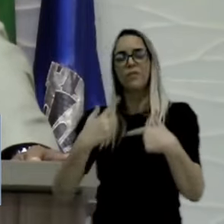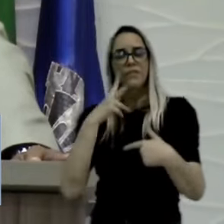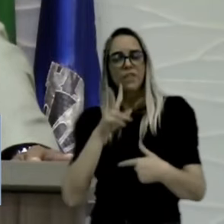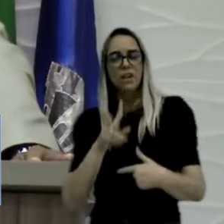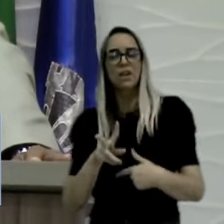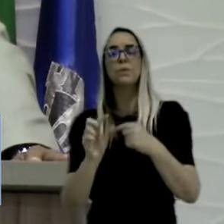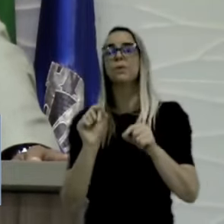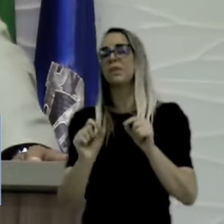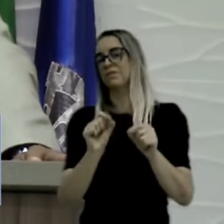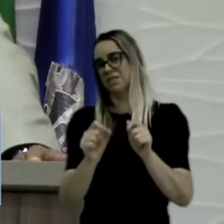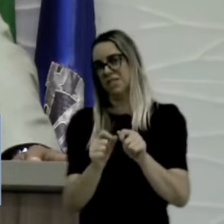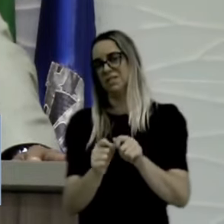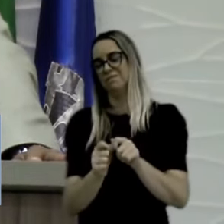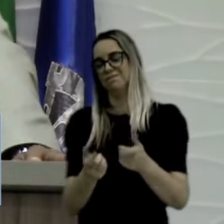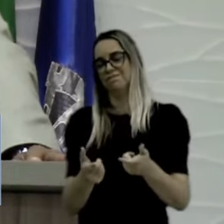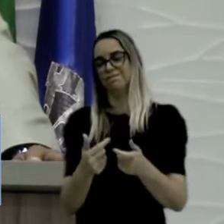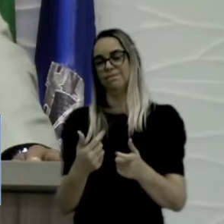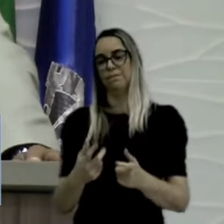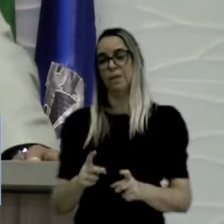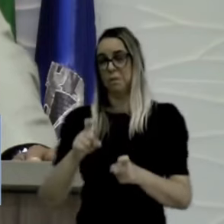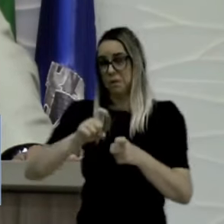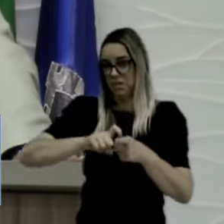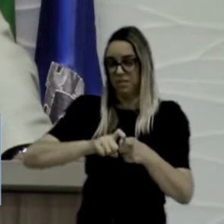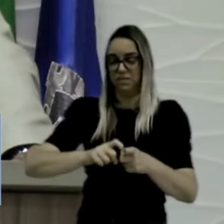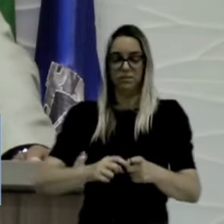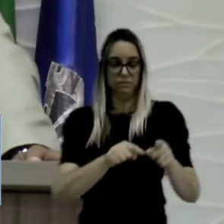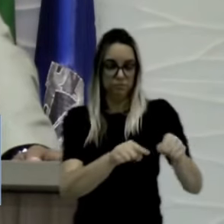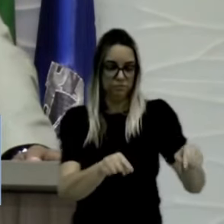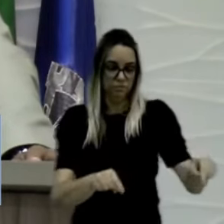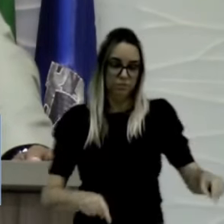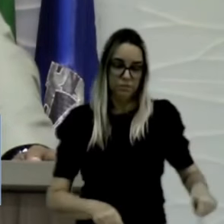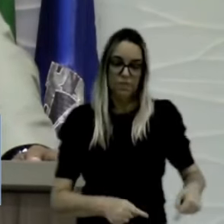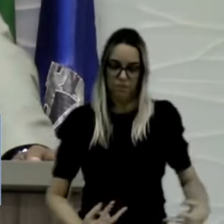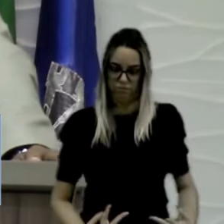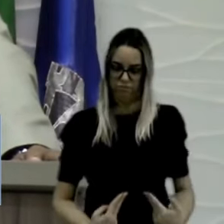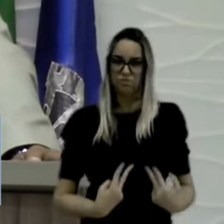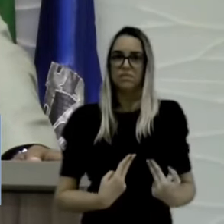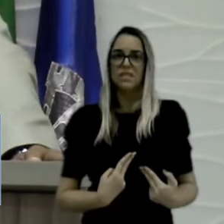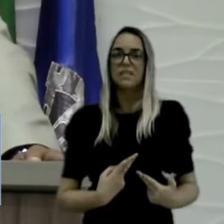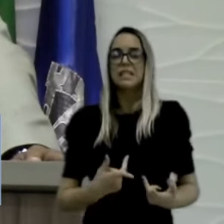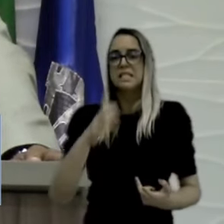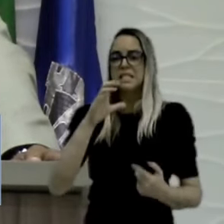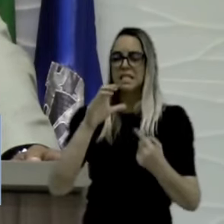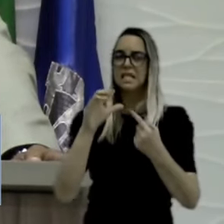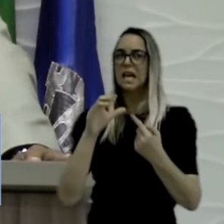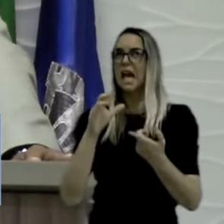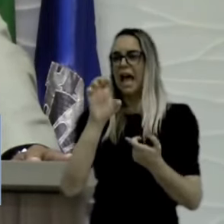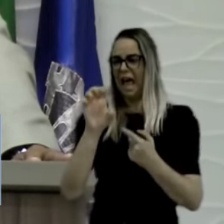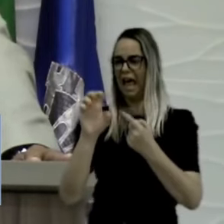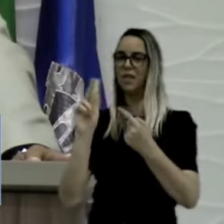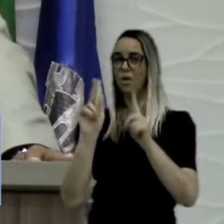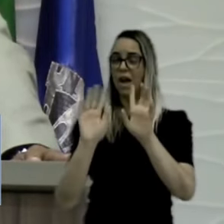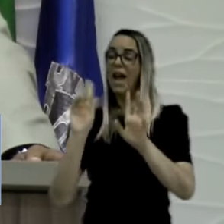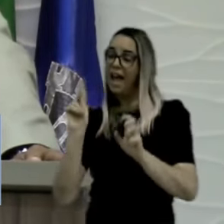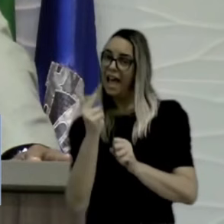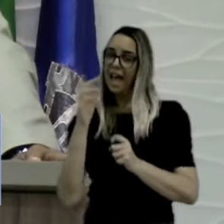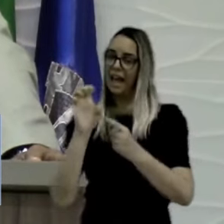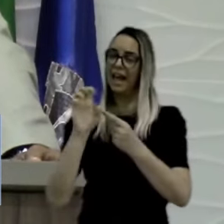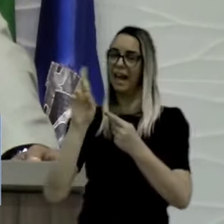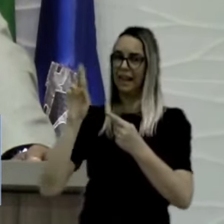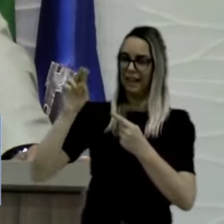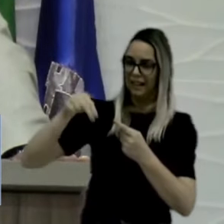aqui um médico, o bloco cirúrgico está lá, está faltando um médico para fazer uma cirurgia de hérnia. Isso é certo? Isso é